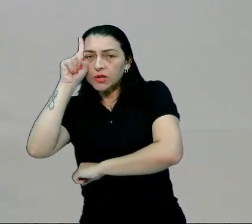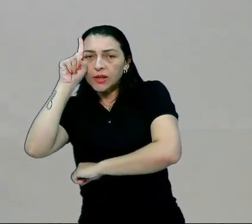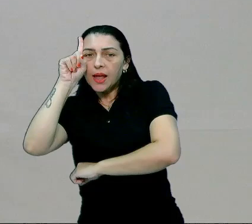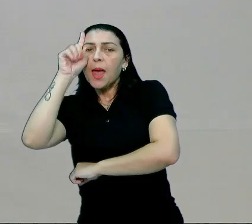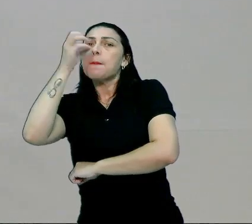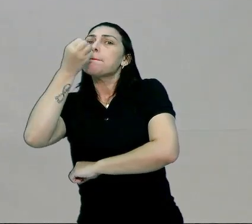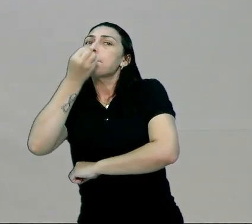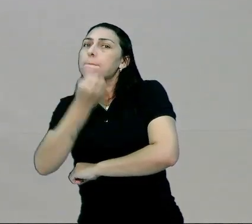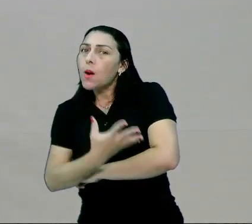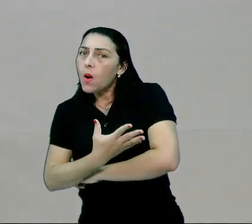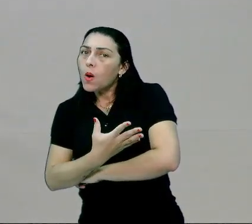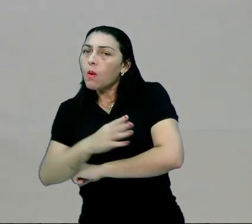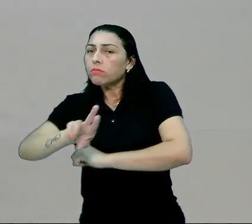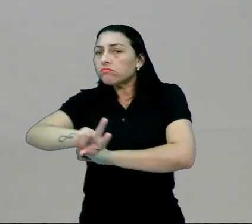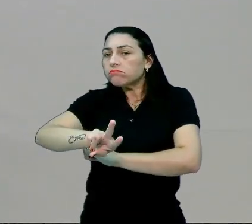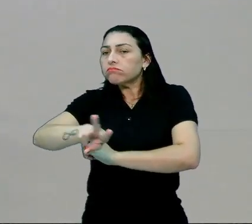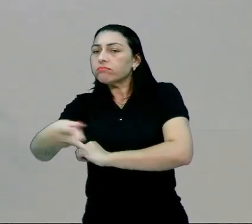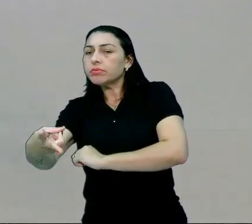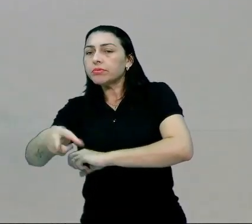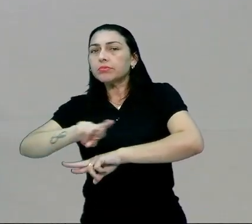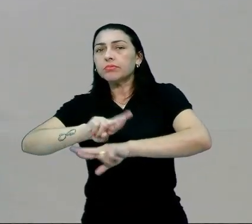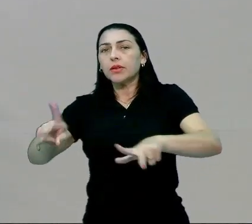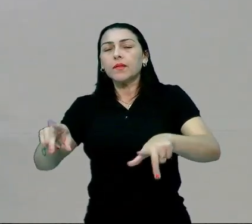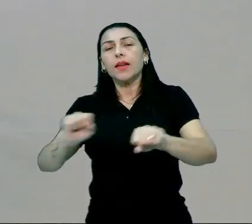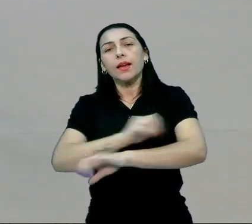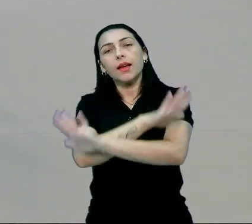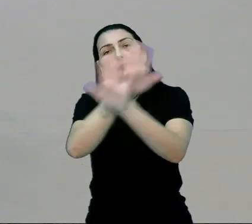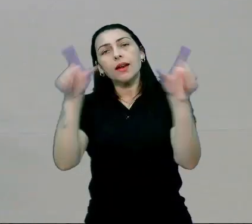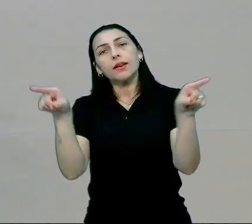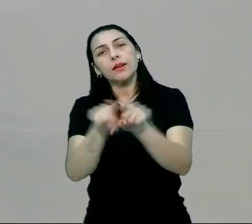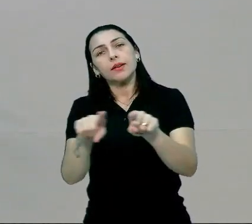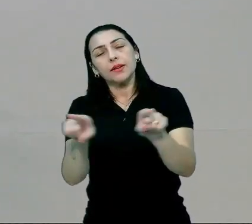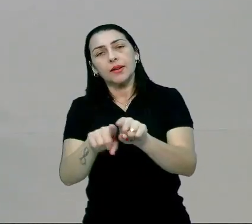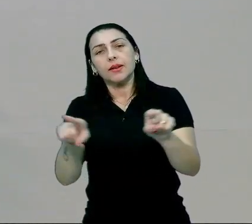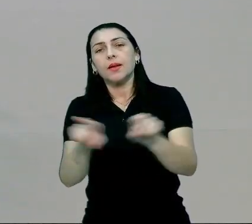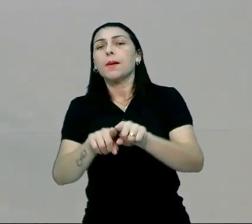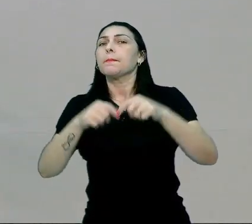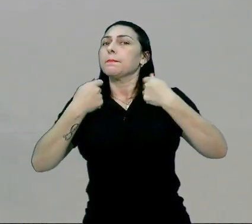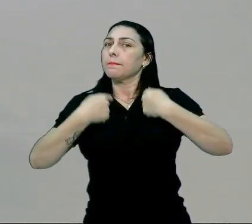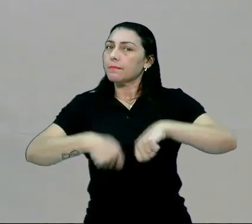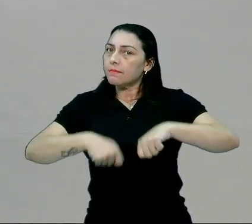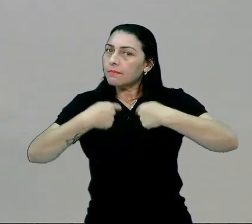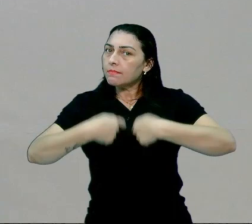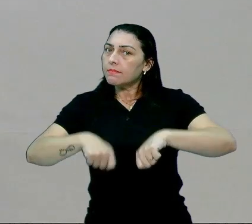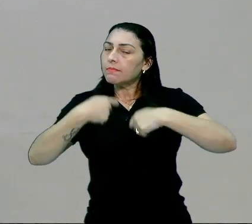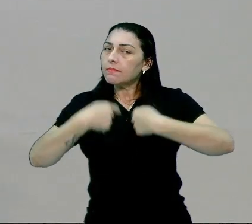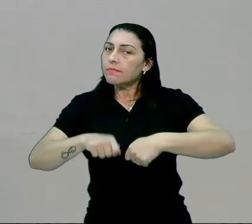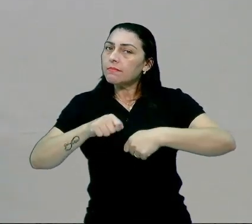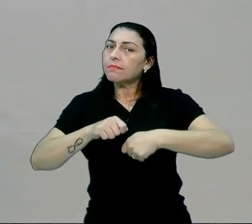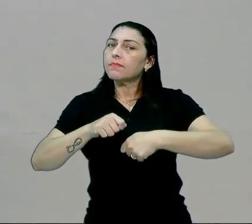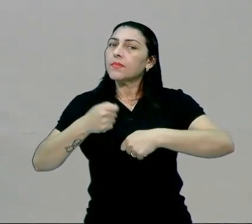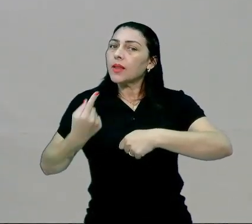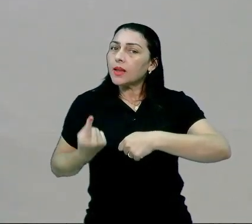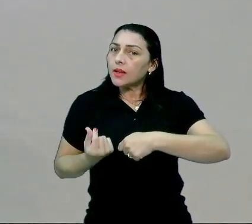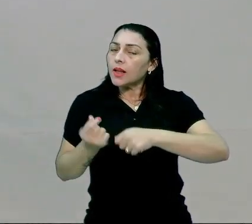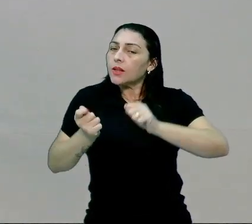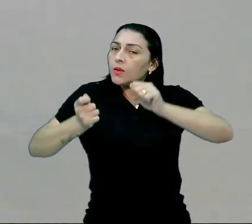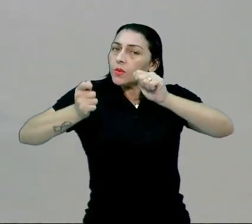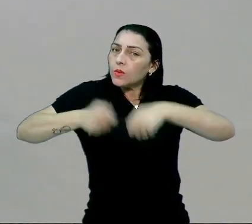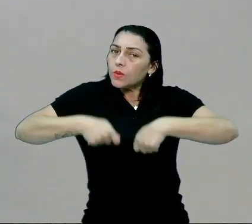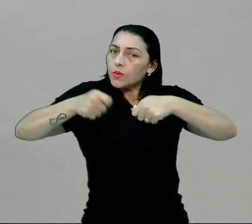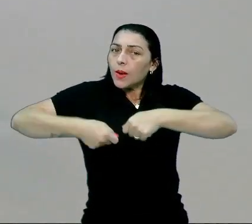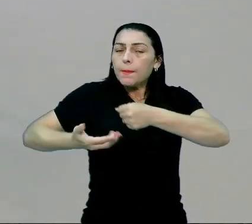são completamente opostas. E é claro que também é necessário investir nas